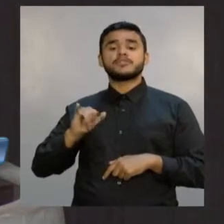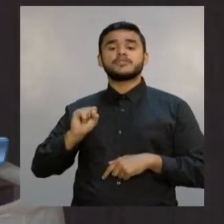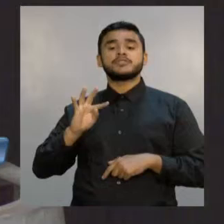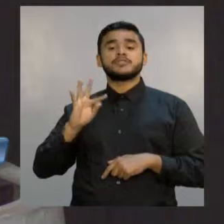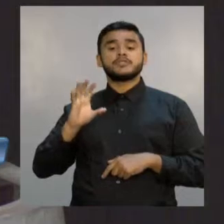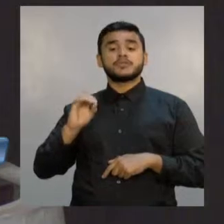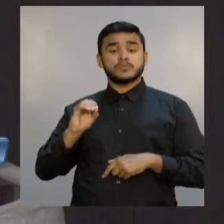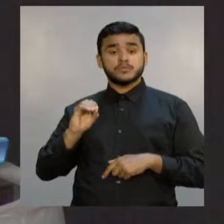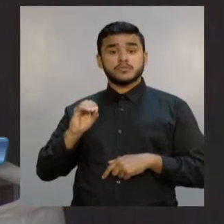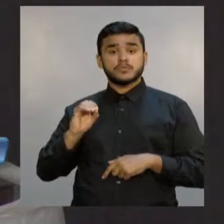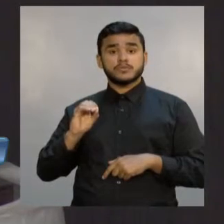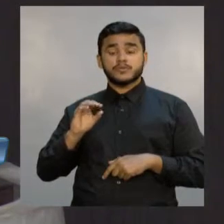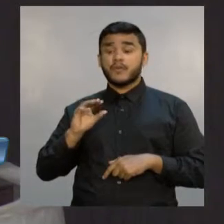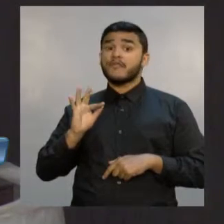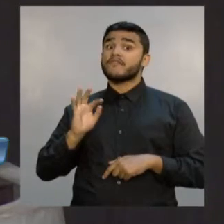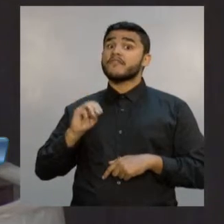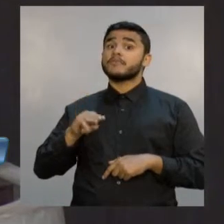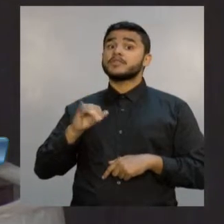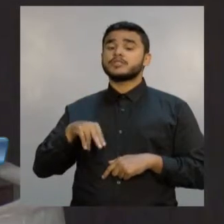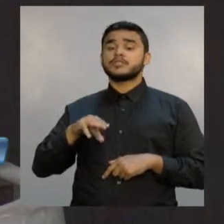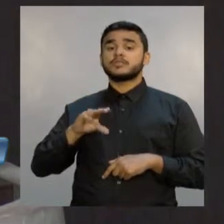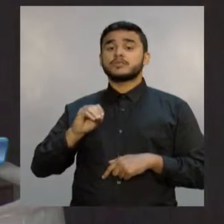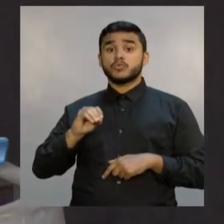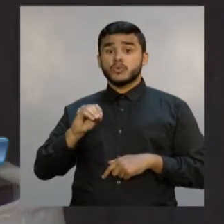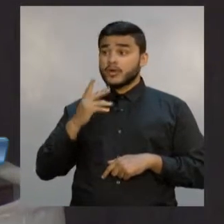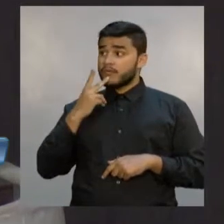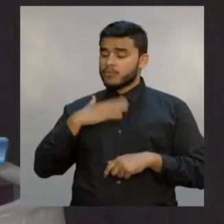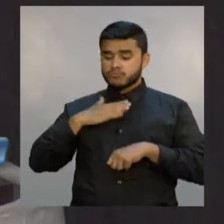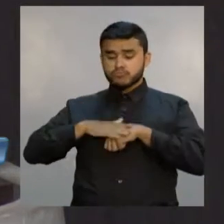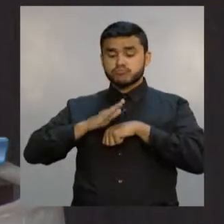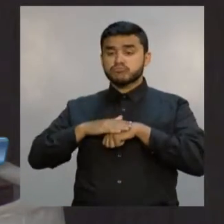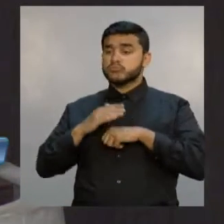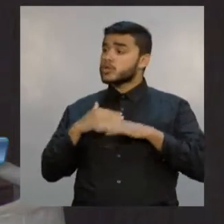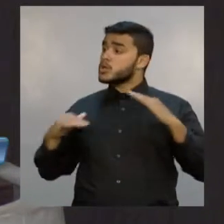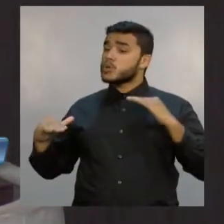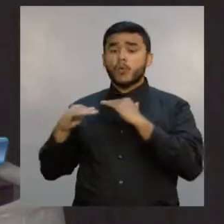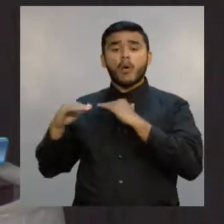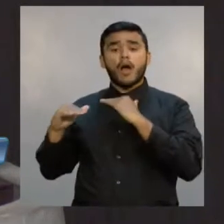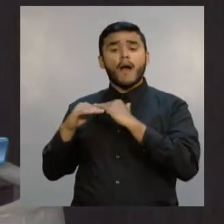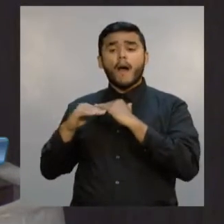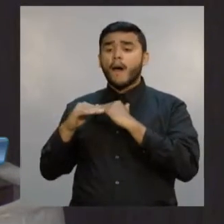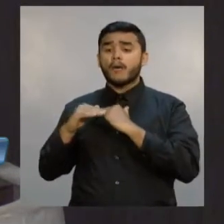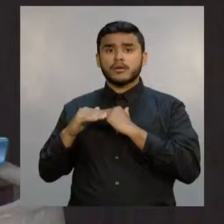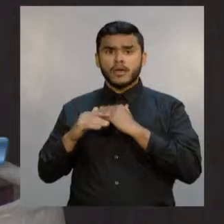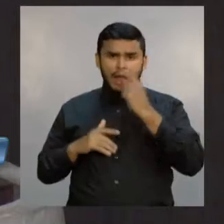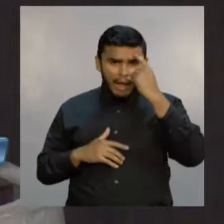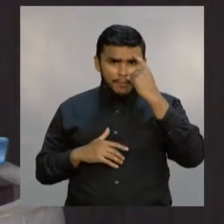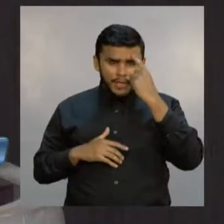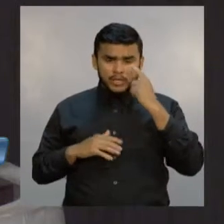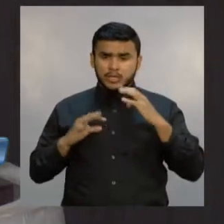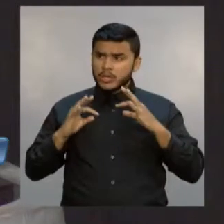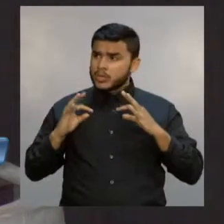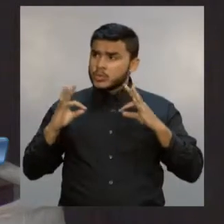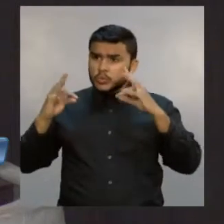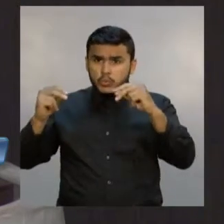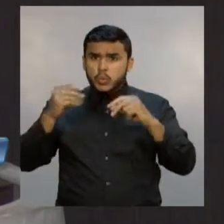são educados ao machismo. Vejam os feminicídios que aconteceram neste último